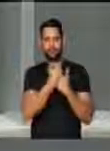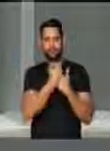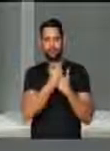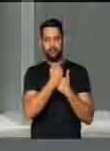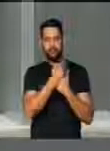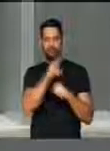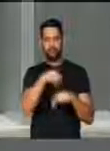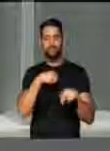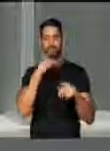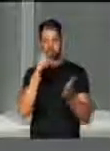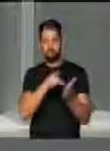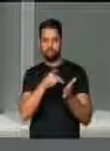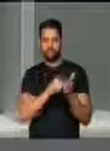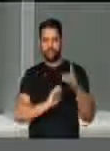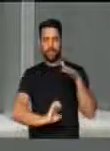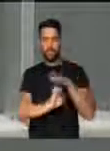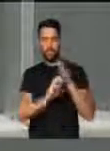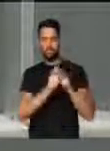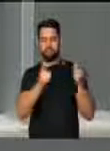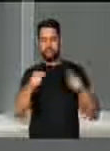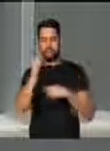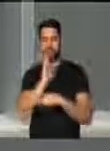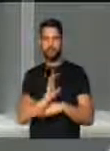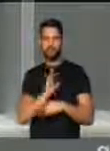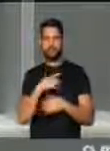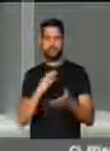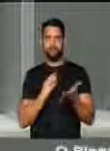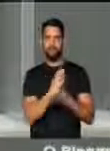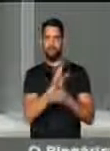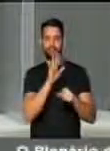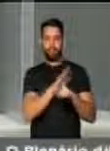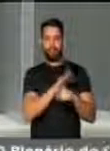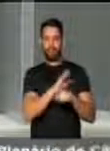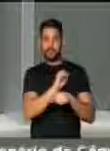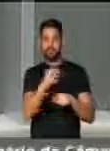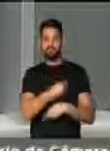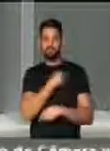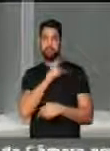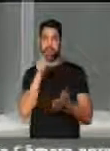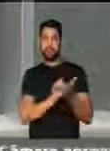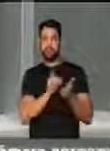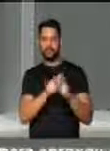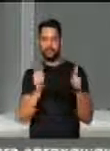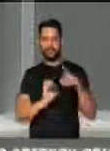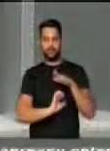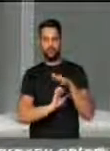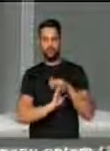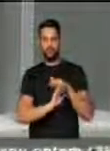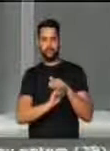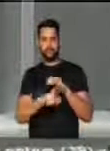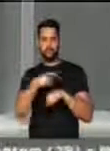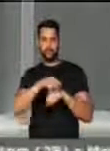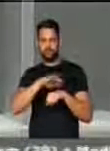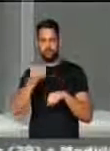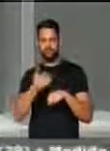são sim as grandes empresas do Brasil. São sim as grandes empresas